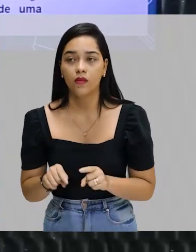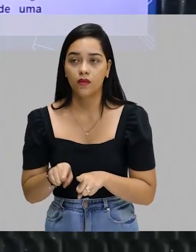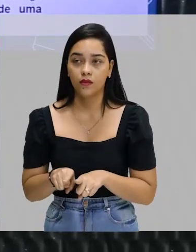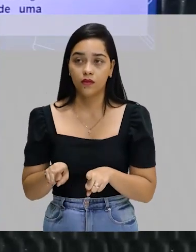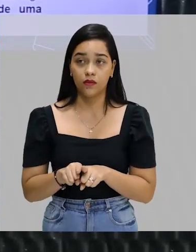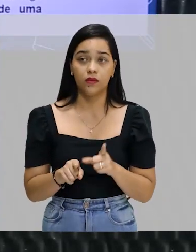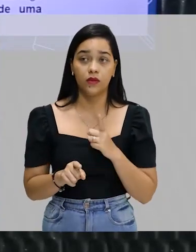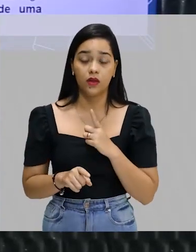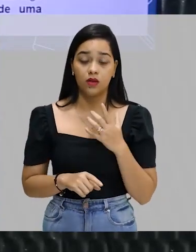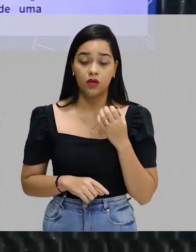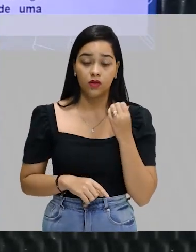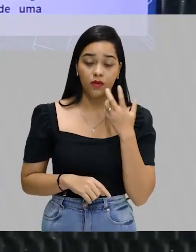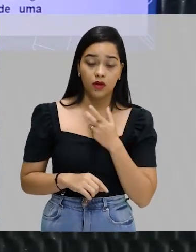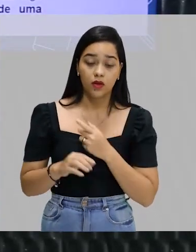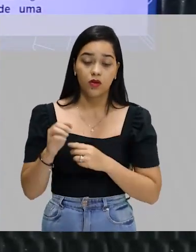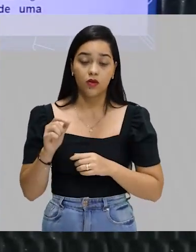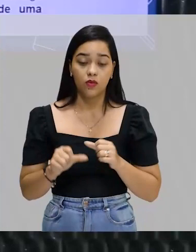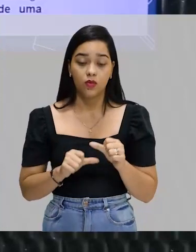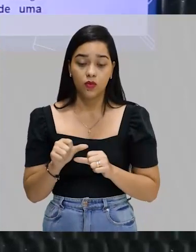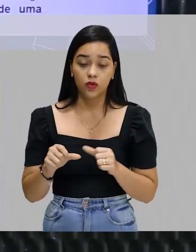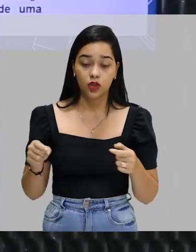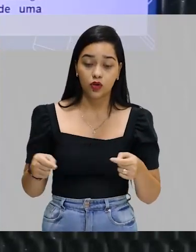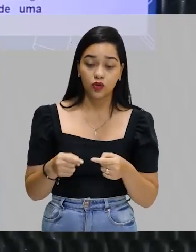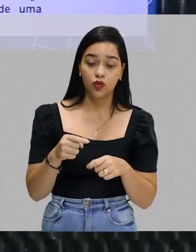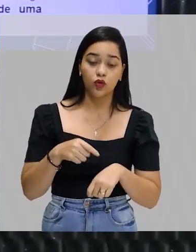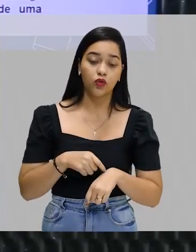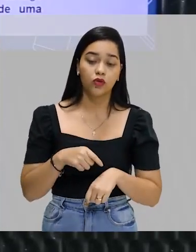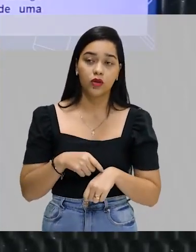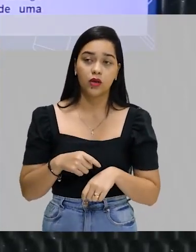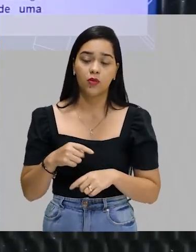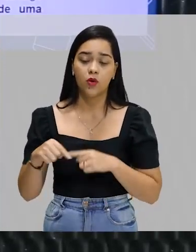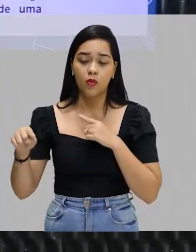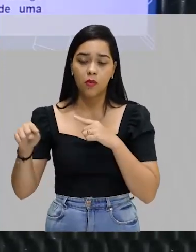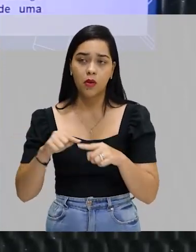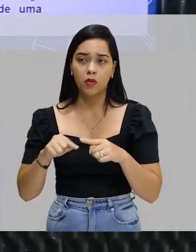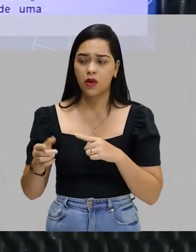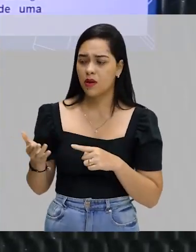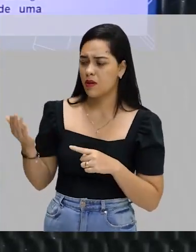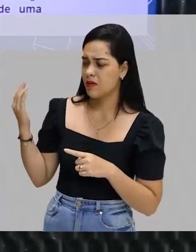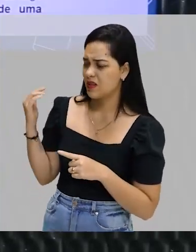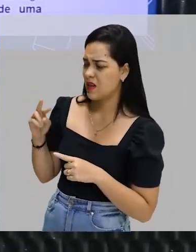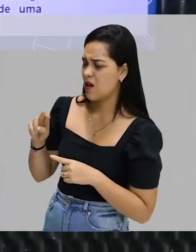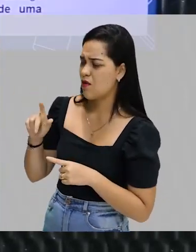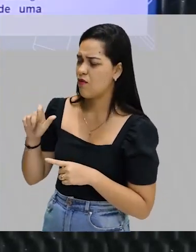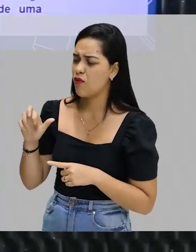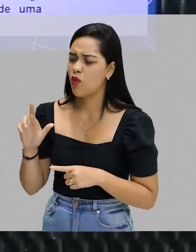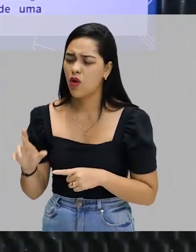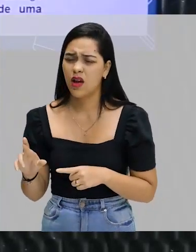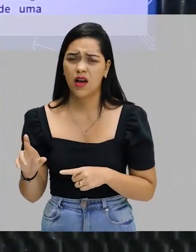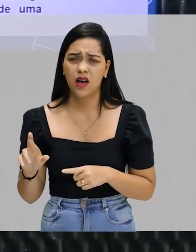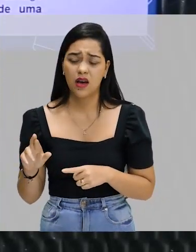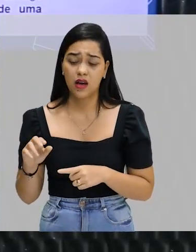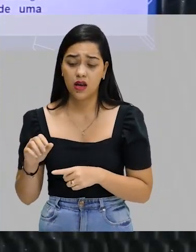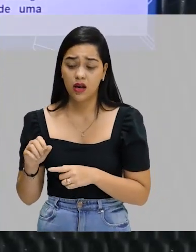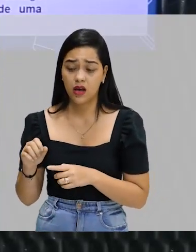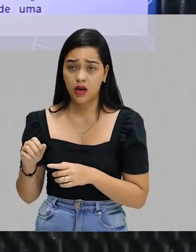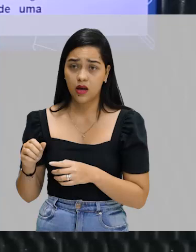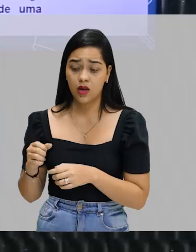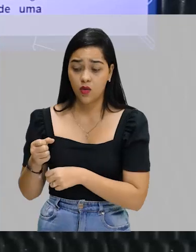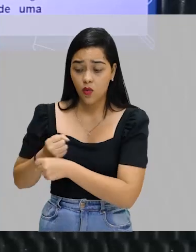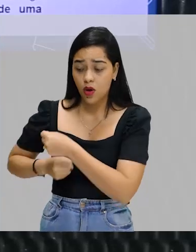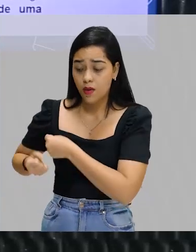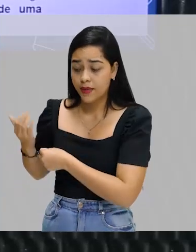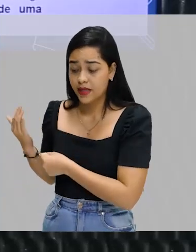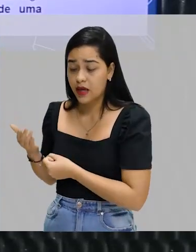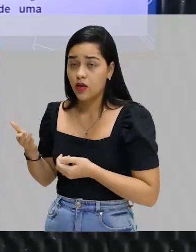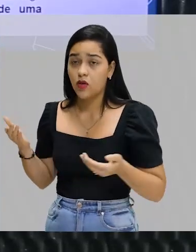a noção do belo, muda de acordo com o tempo. Exemplo, uma música que era considerada vulgar num século X, no ano X,